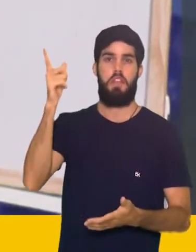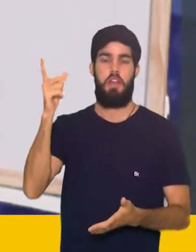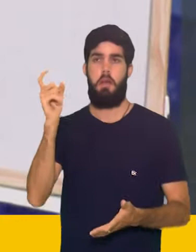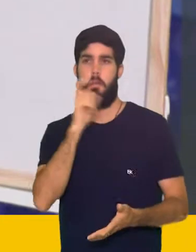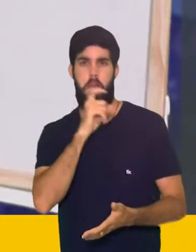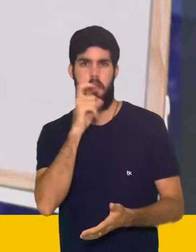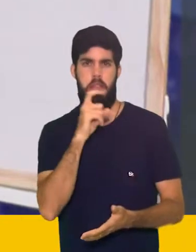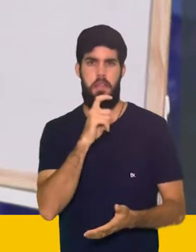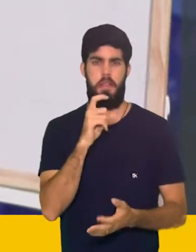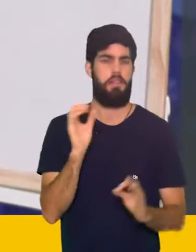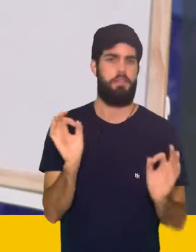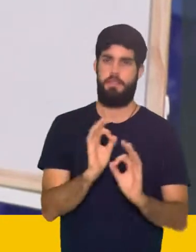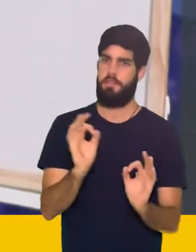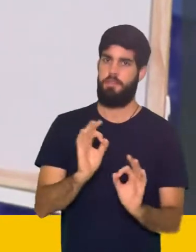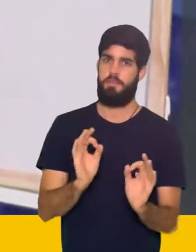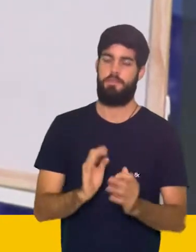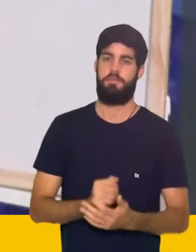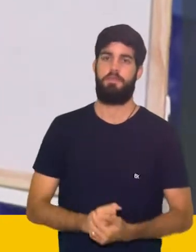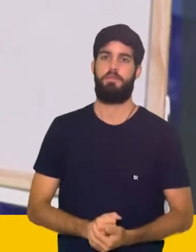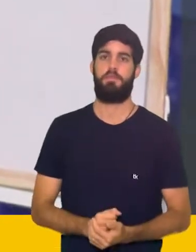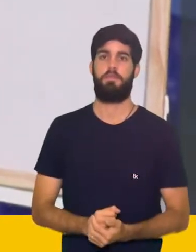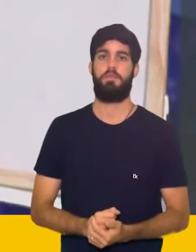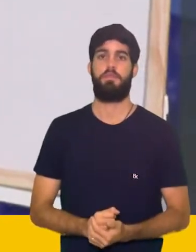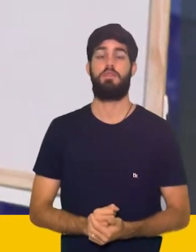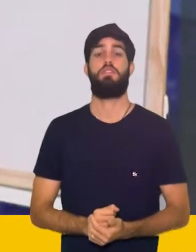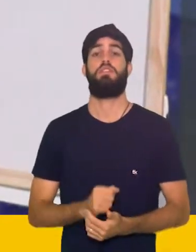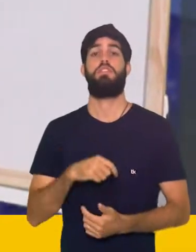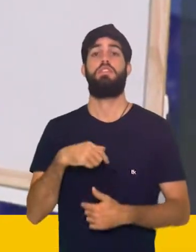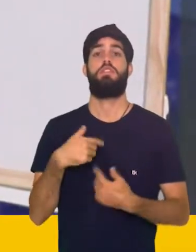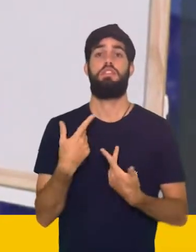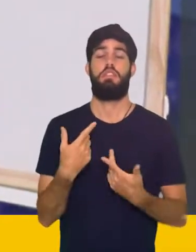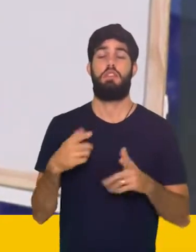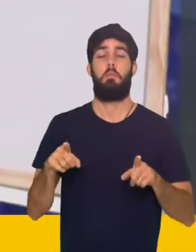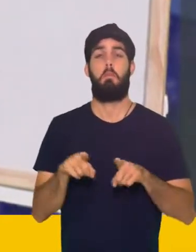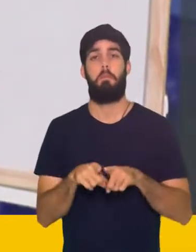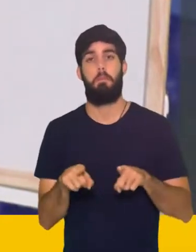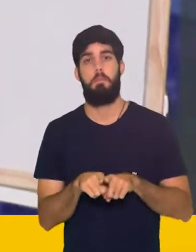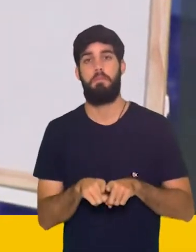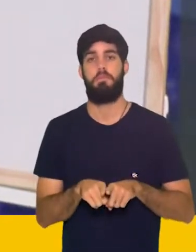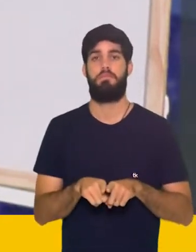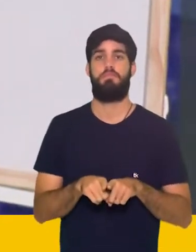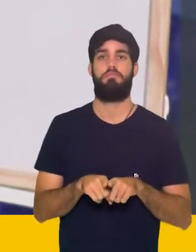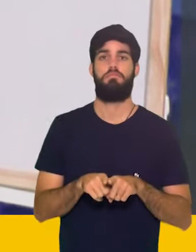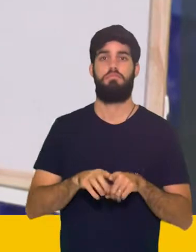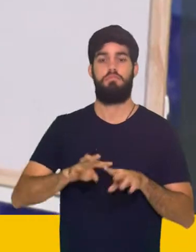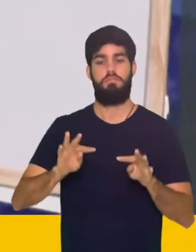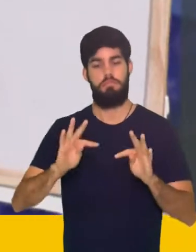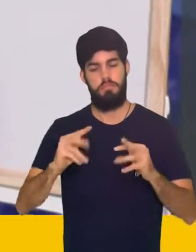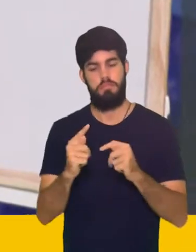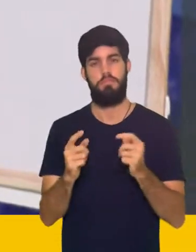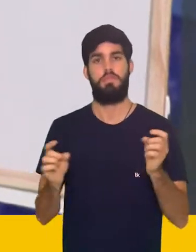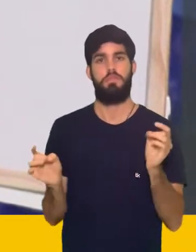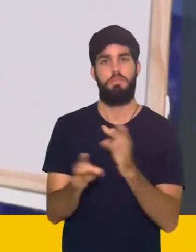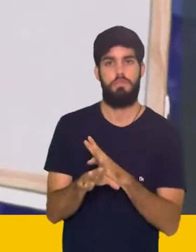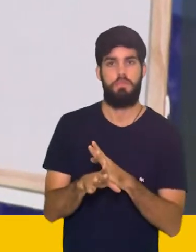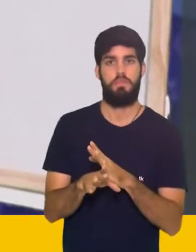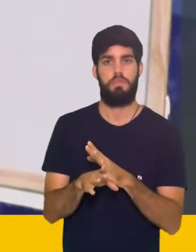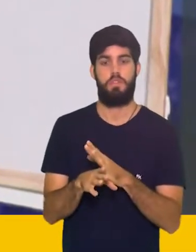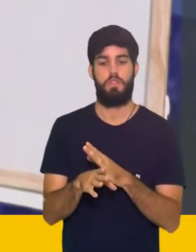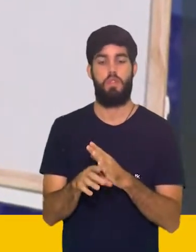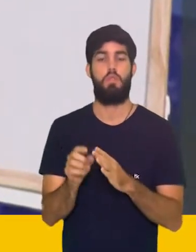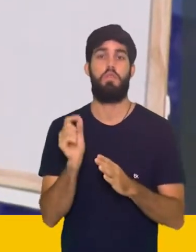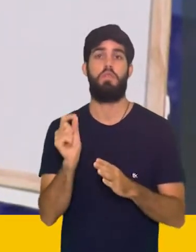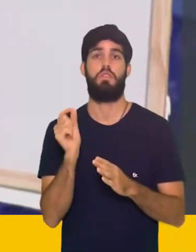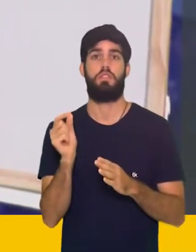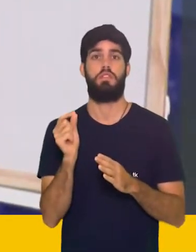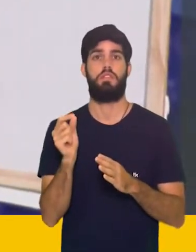nem dado que você não conhece. E depois disso, você vai concluir. Nessa conclusão, esse